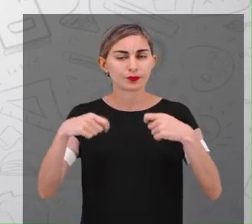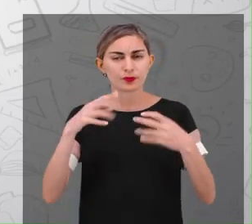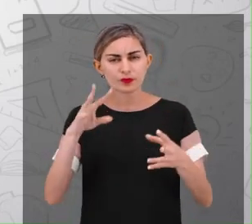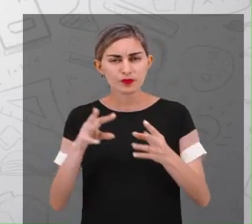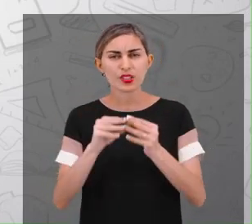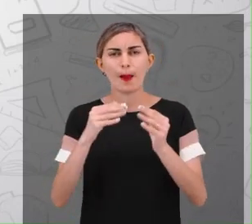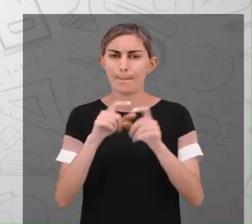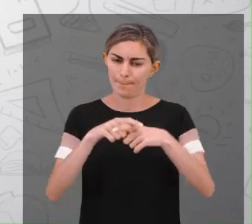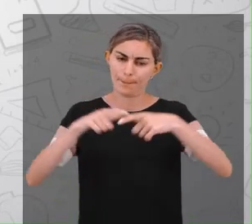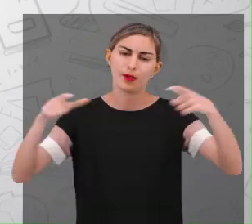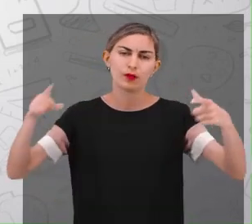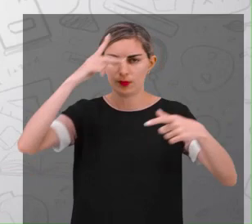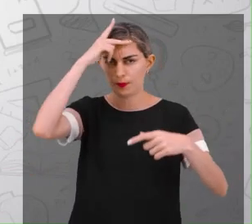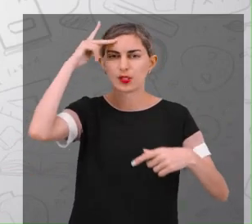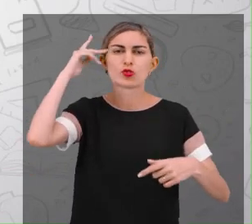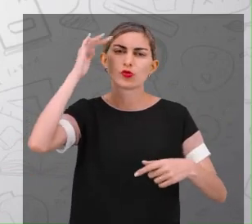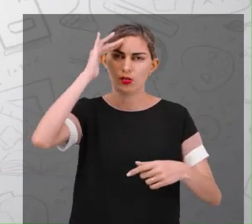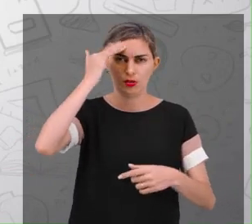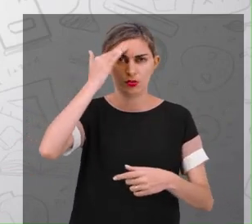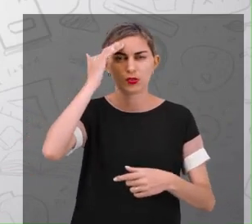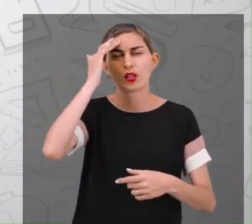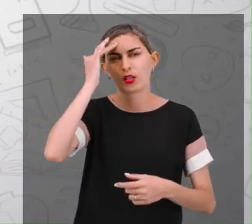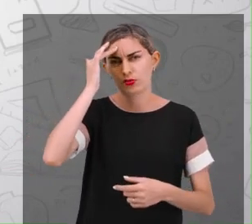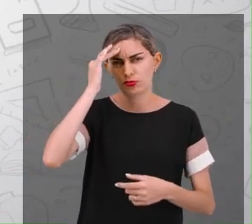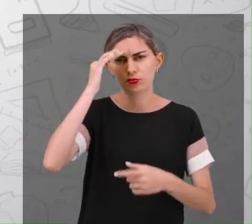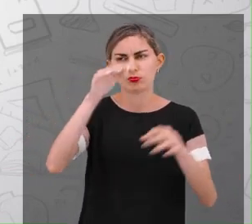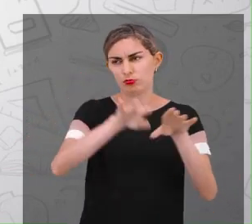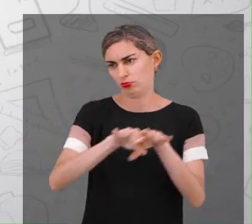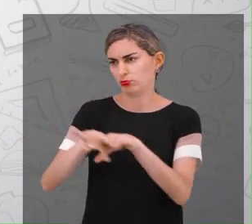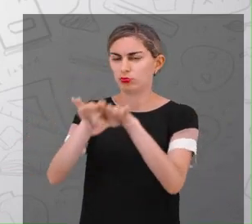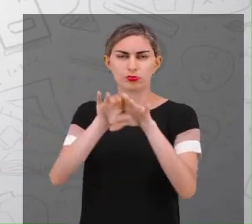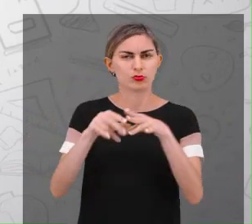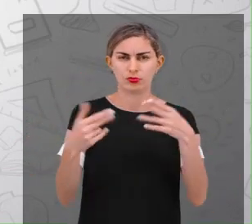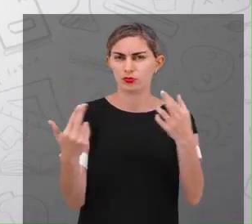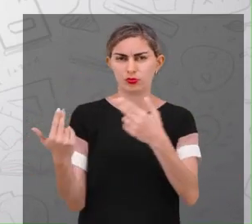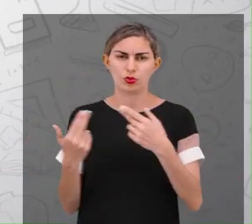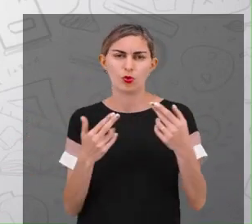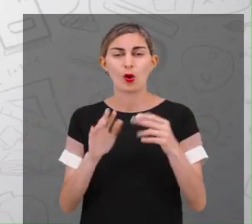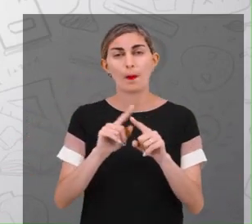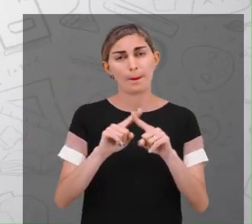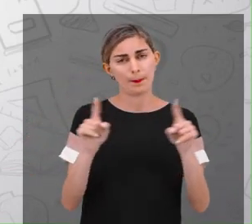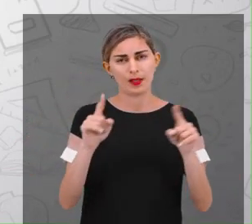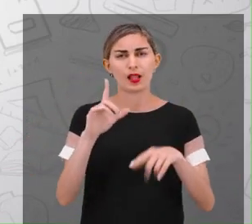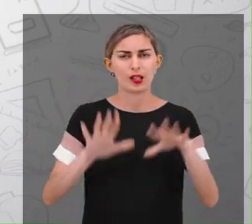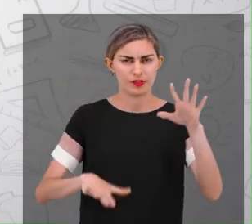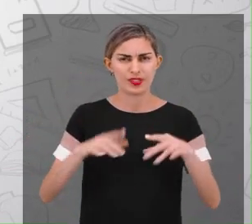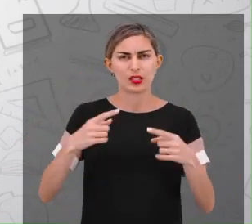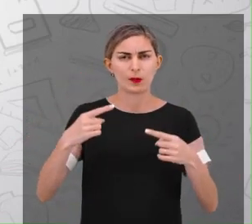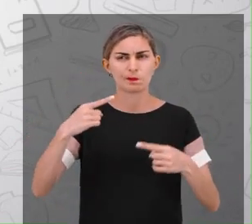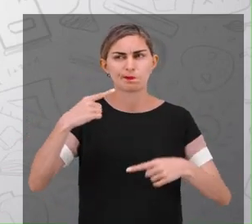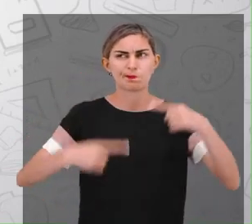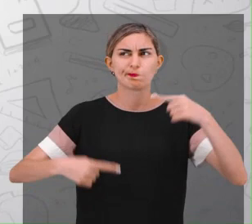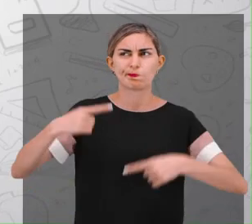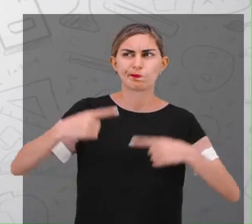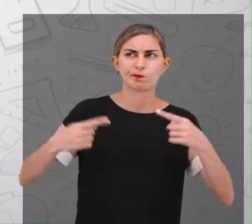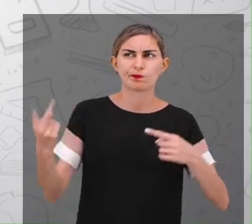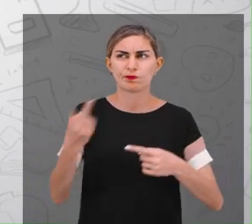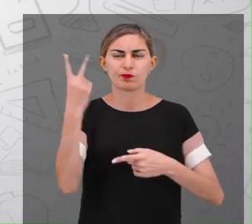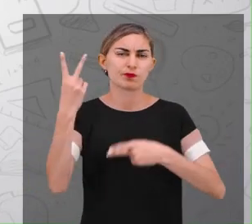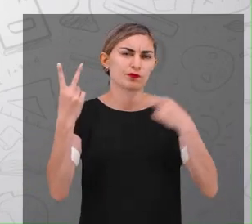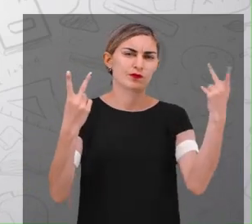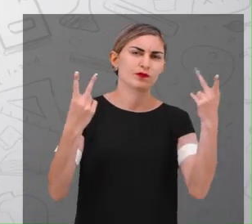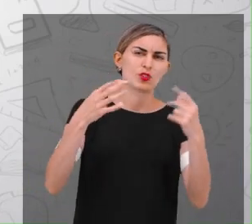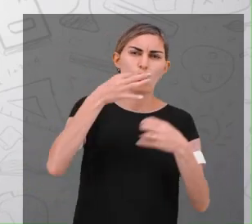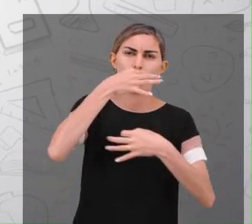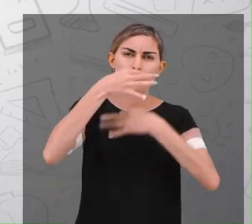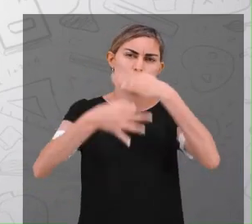presumimos que a maioria das pessoas compreende e endossa, mas como eu acabei de falar, há conflitos de valores e há percepções